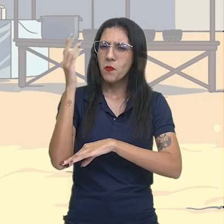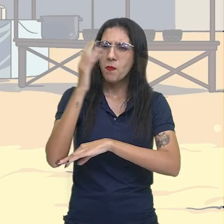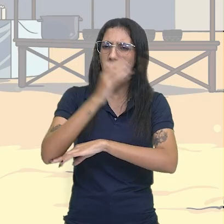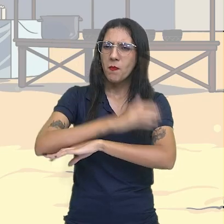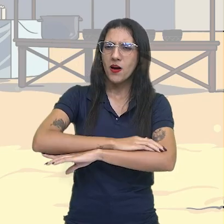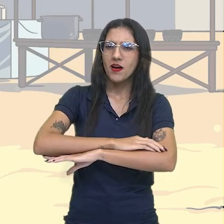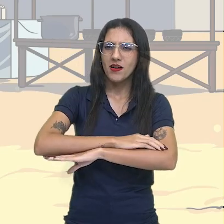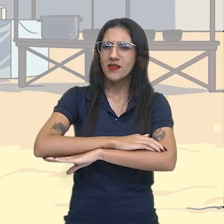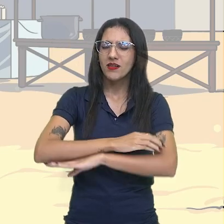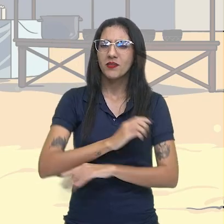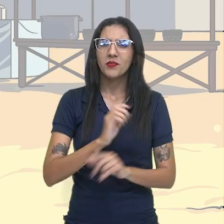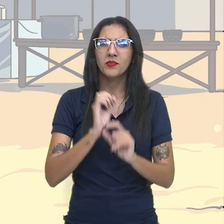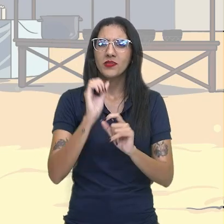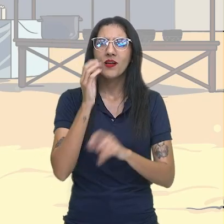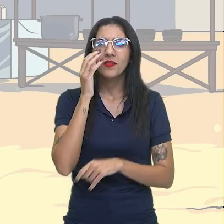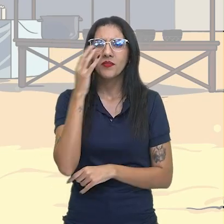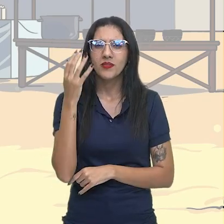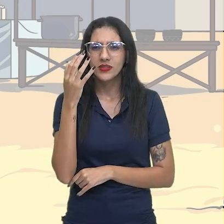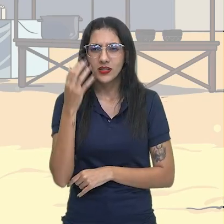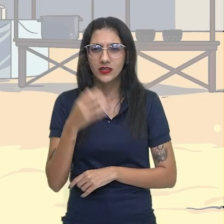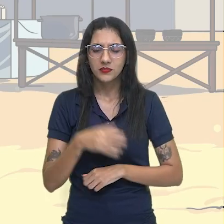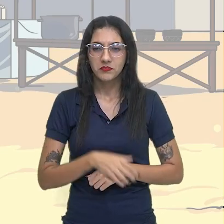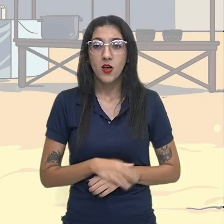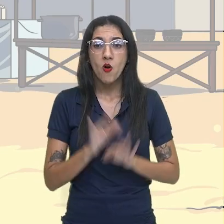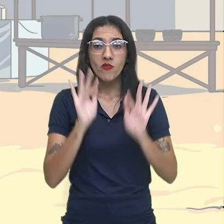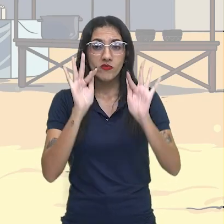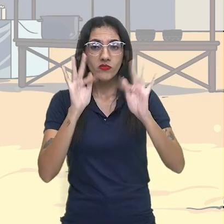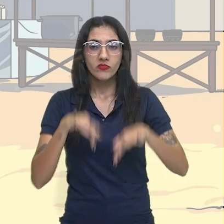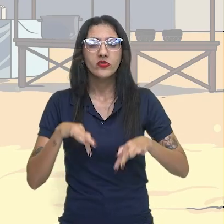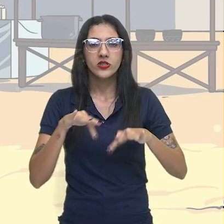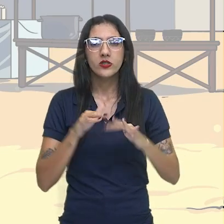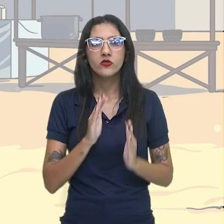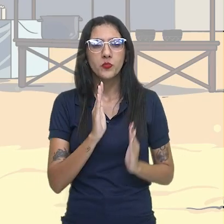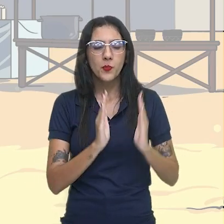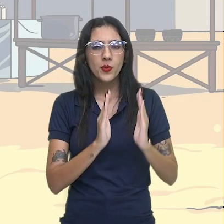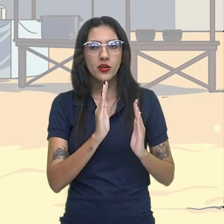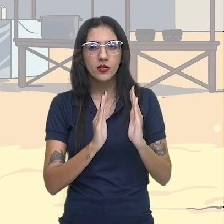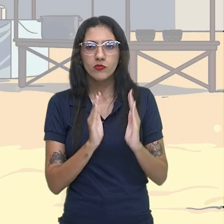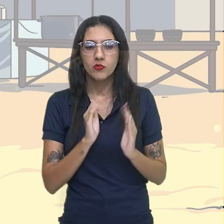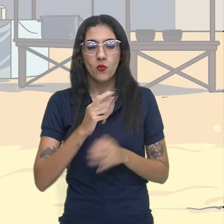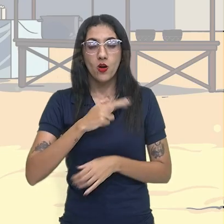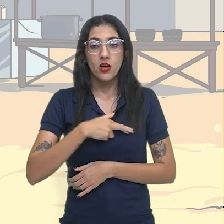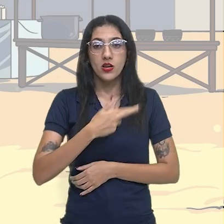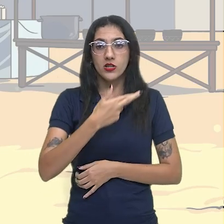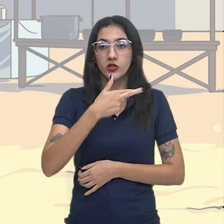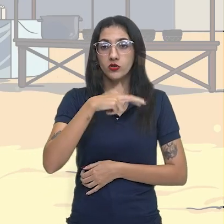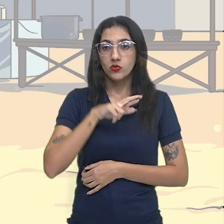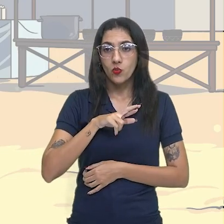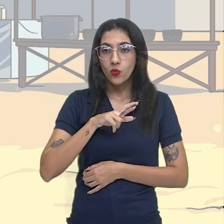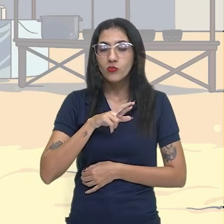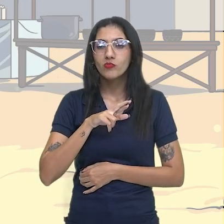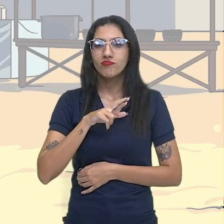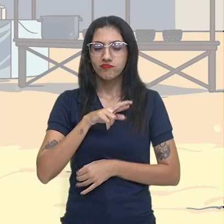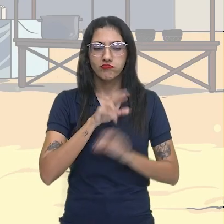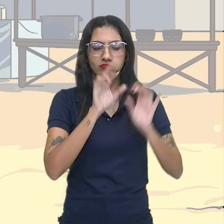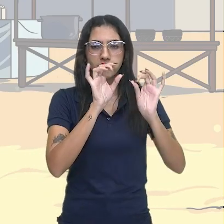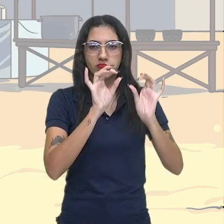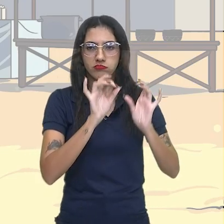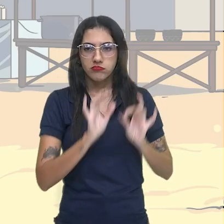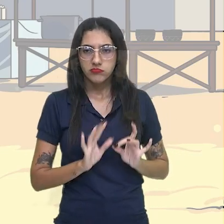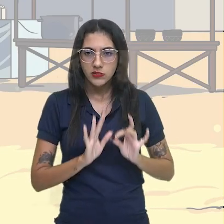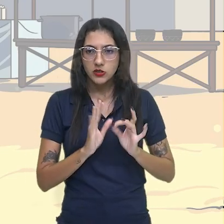marca exatamente o fim de um momento em que o religioso, em que o sagrado